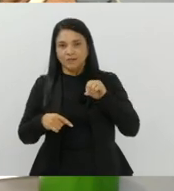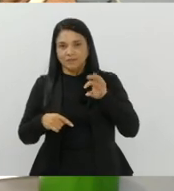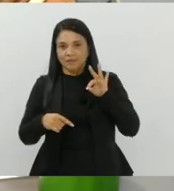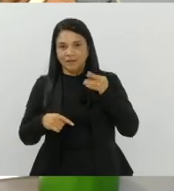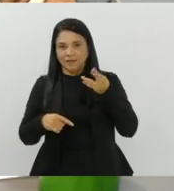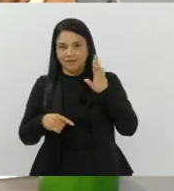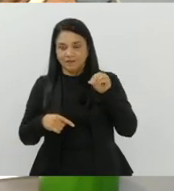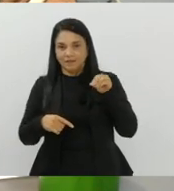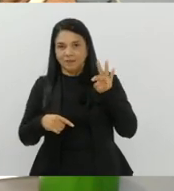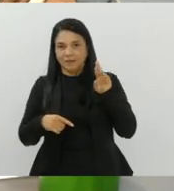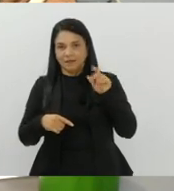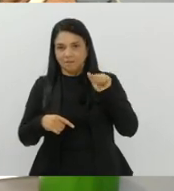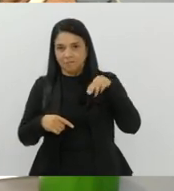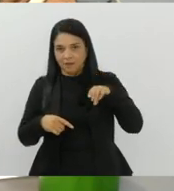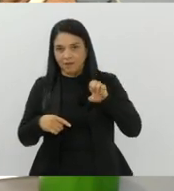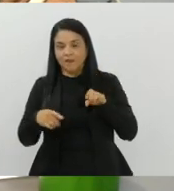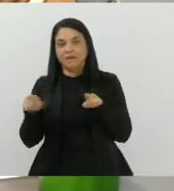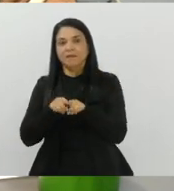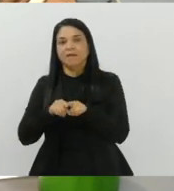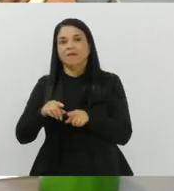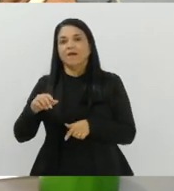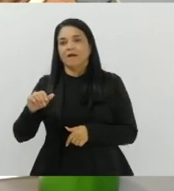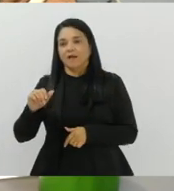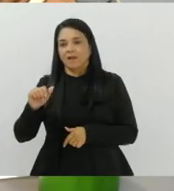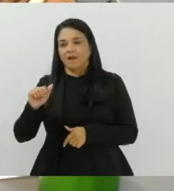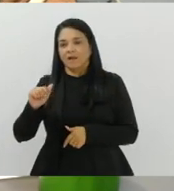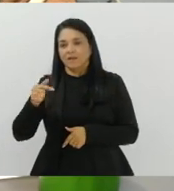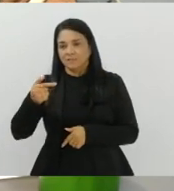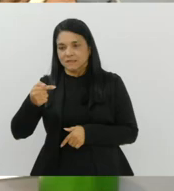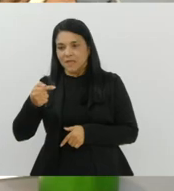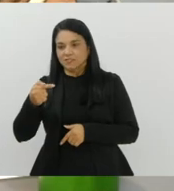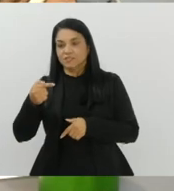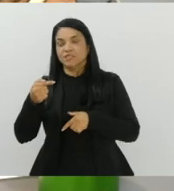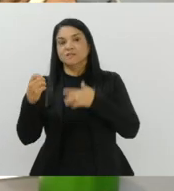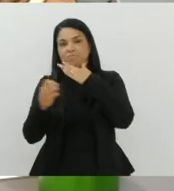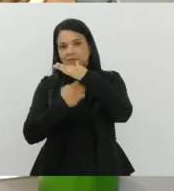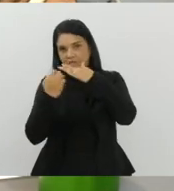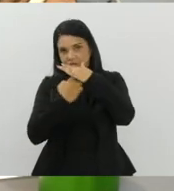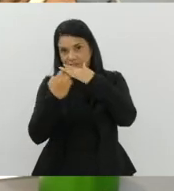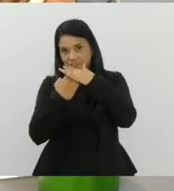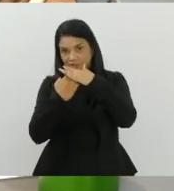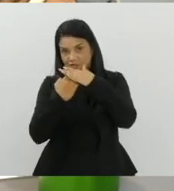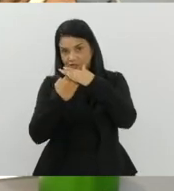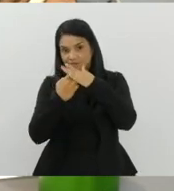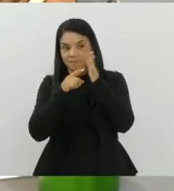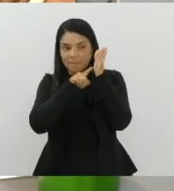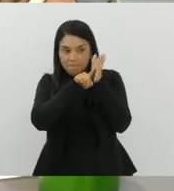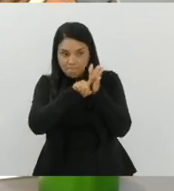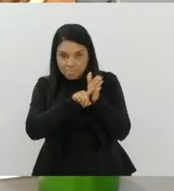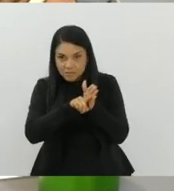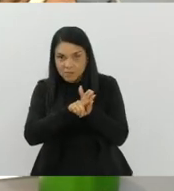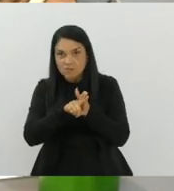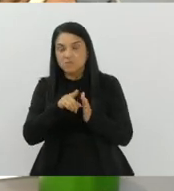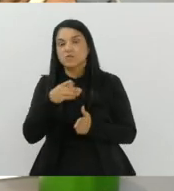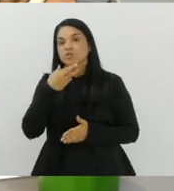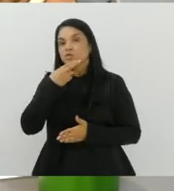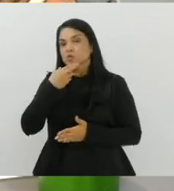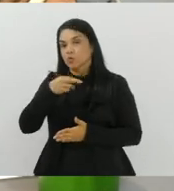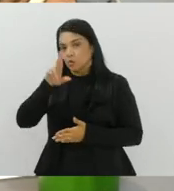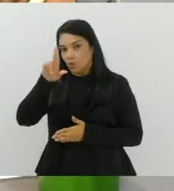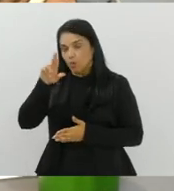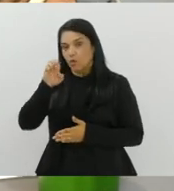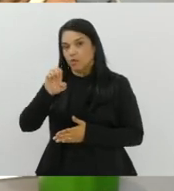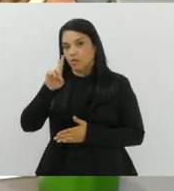Axé e a Apivida. São 7 irmãs. E por que são 7 irmãs? De acordo com essa pesquisa do Dr. Eduardo Rodrigues, da PUC de São